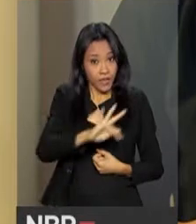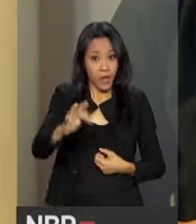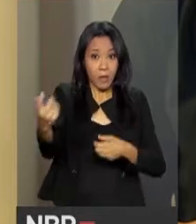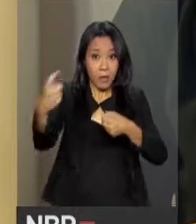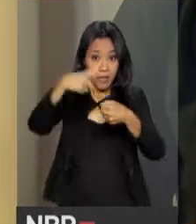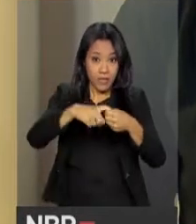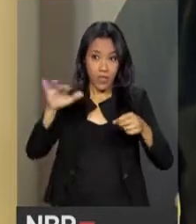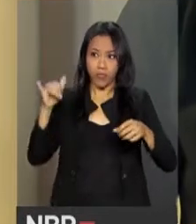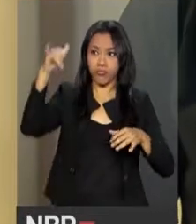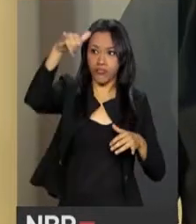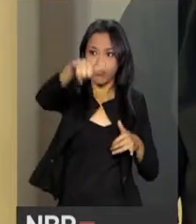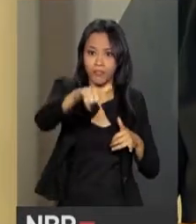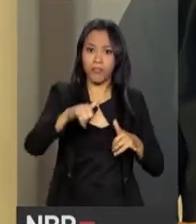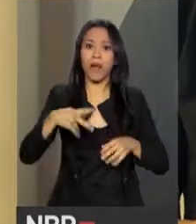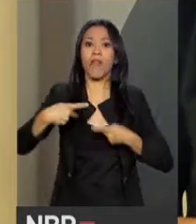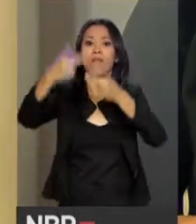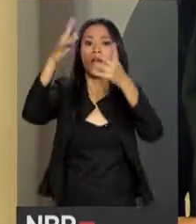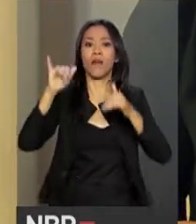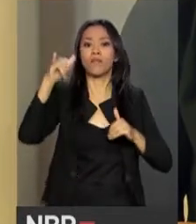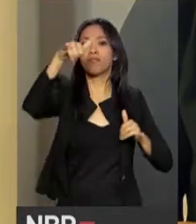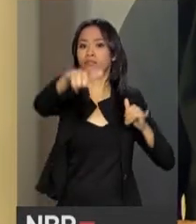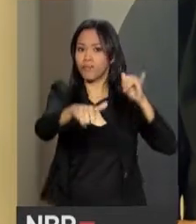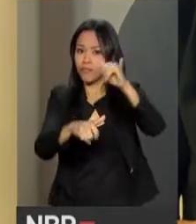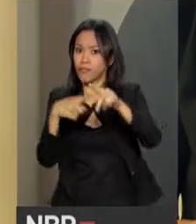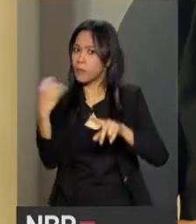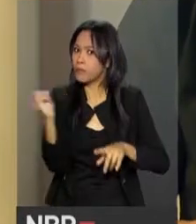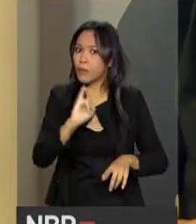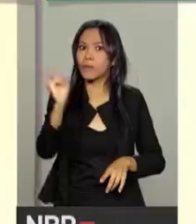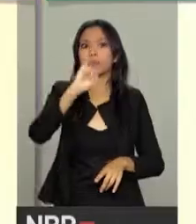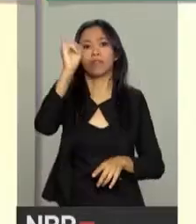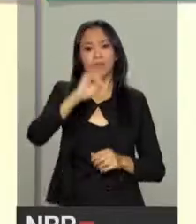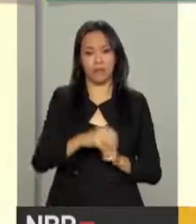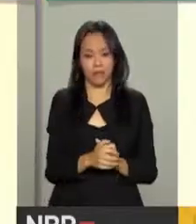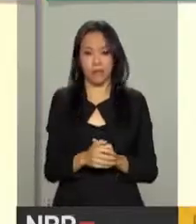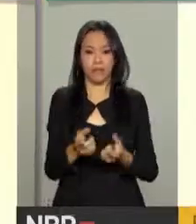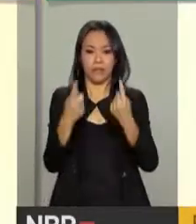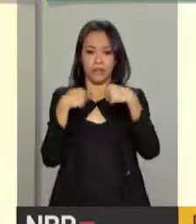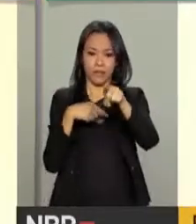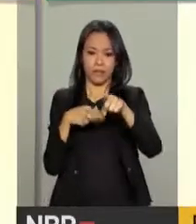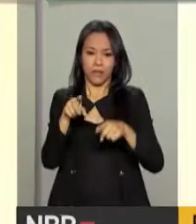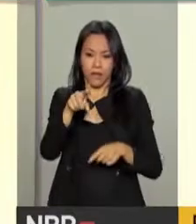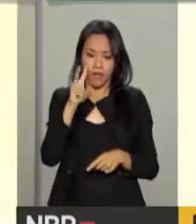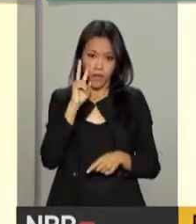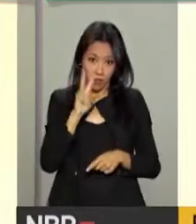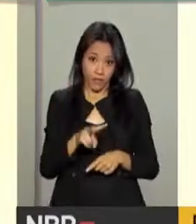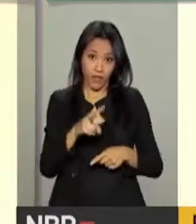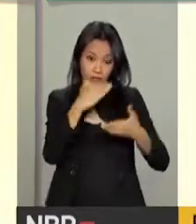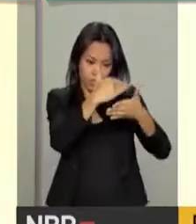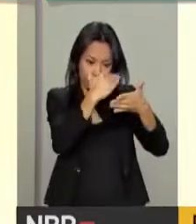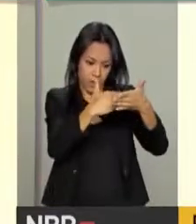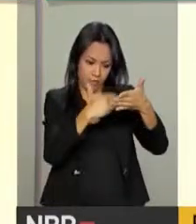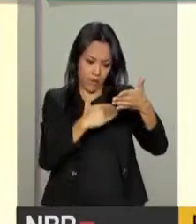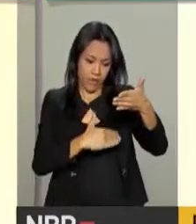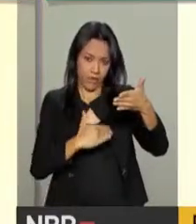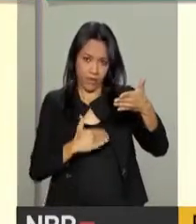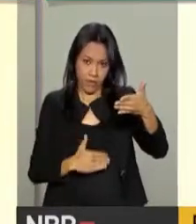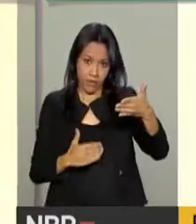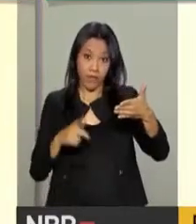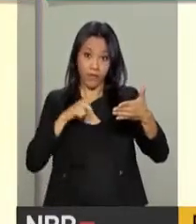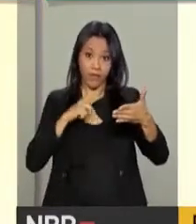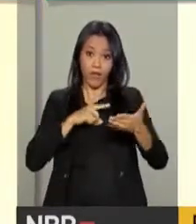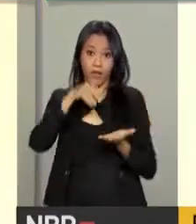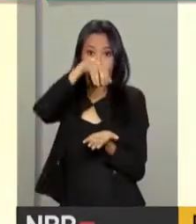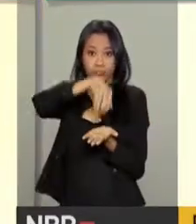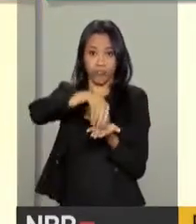aéreas para o transporte desses órgãos foi decisiva para esse aumento sempre observando a lista é é por isso a central nacional